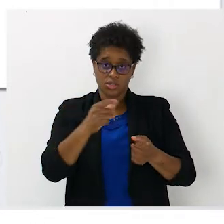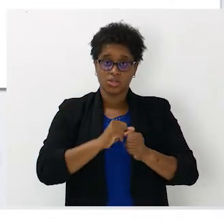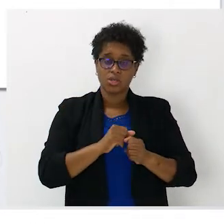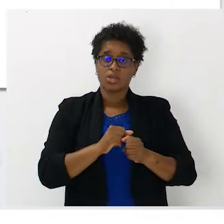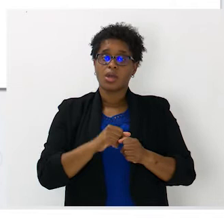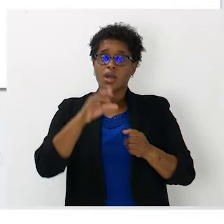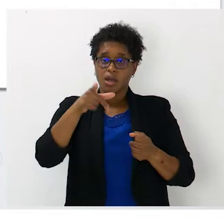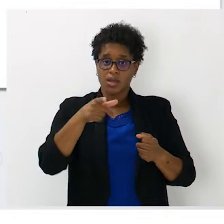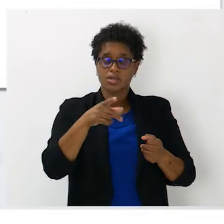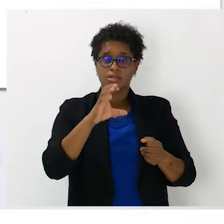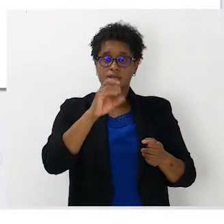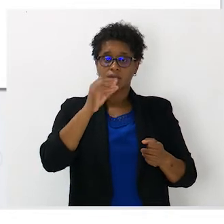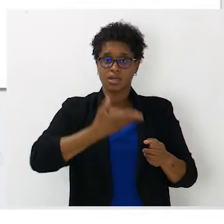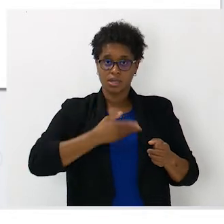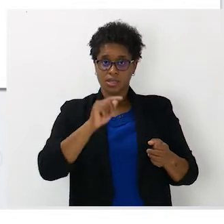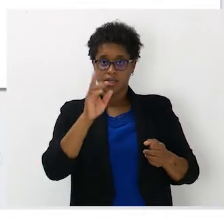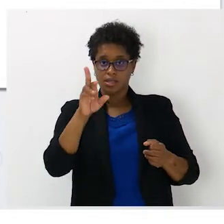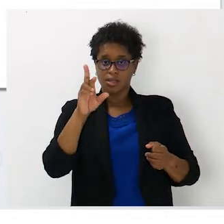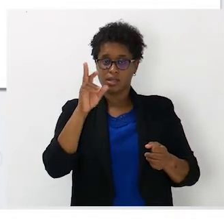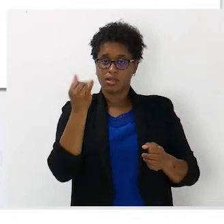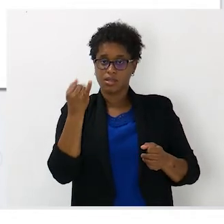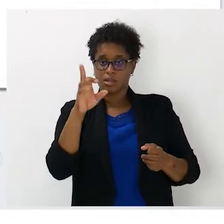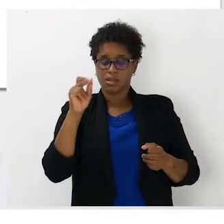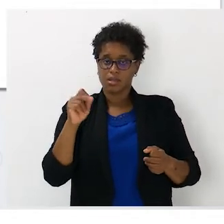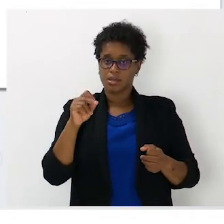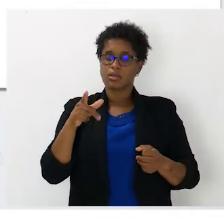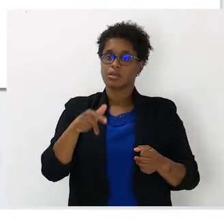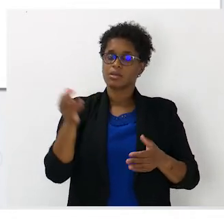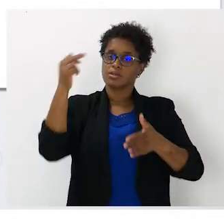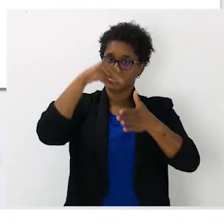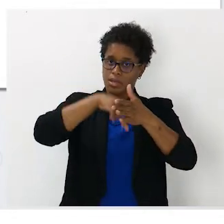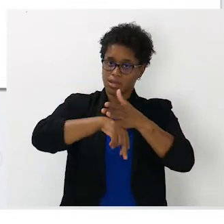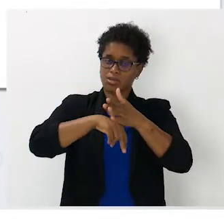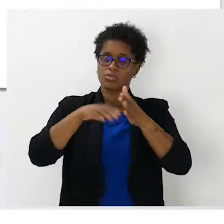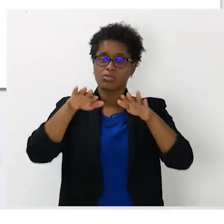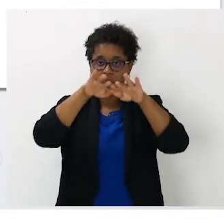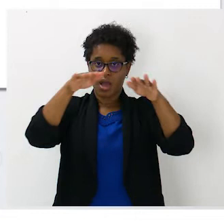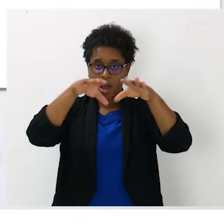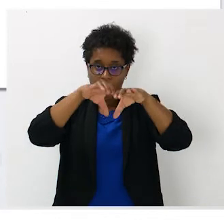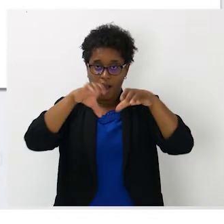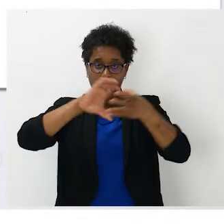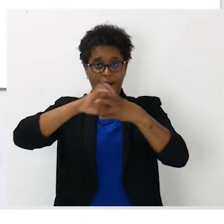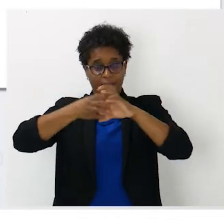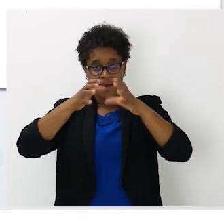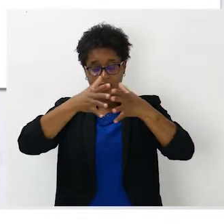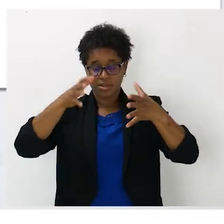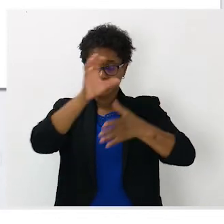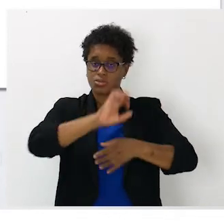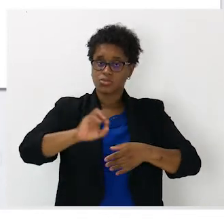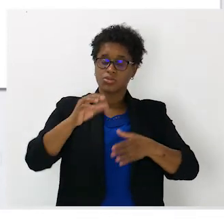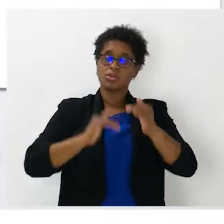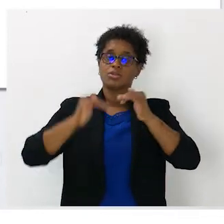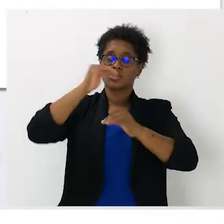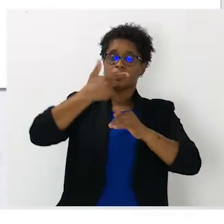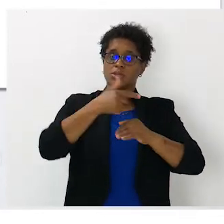as cadeiras. A múmia está agora dentro do seu caixão, em cima de um trenó,